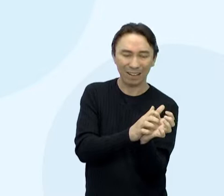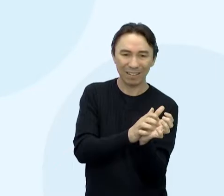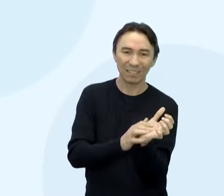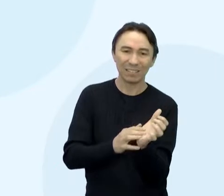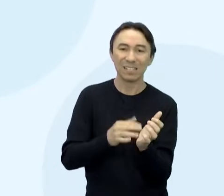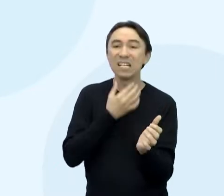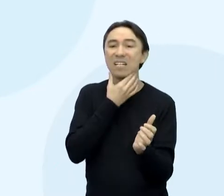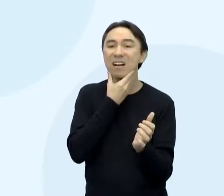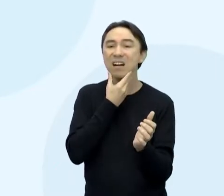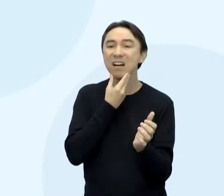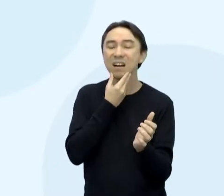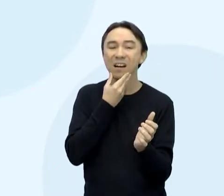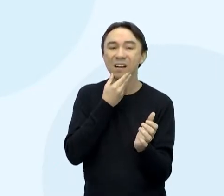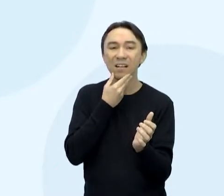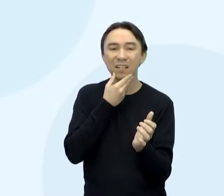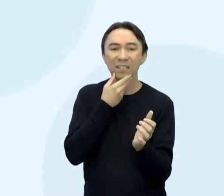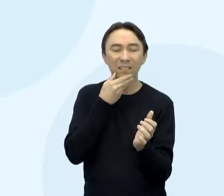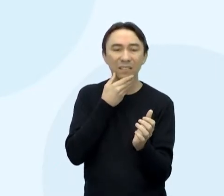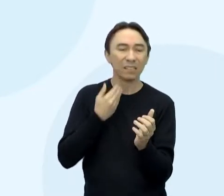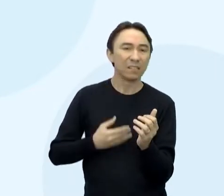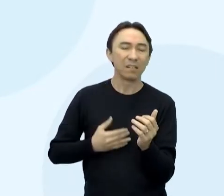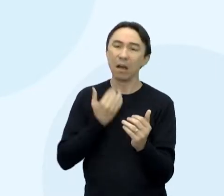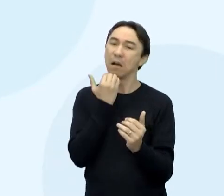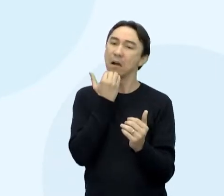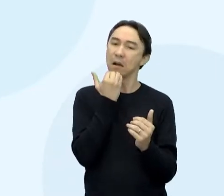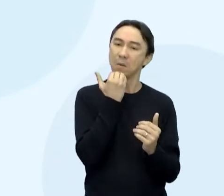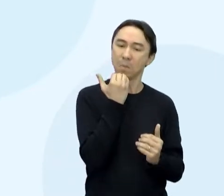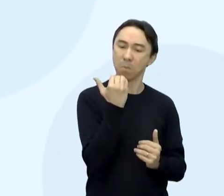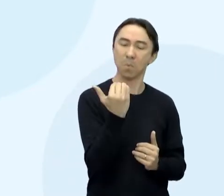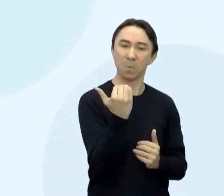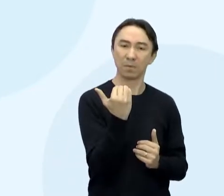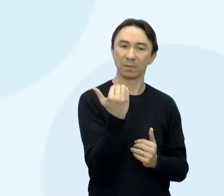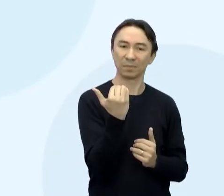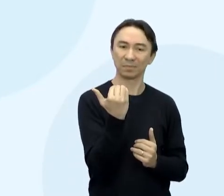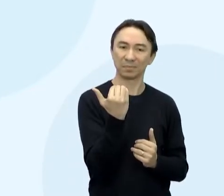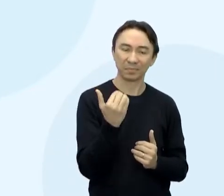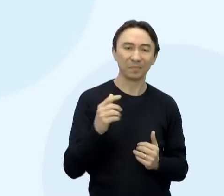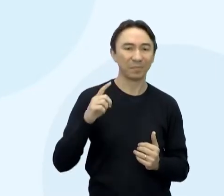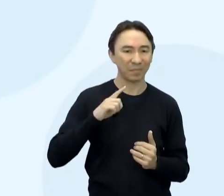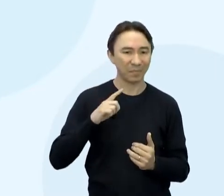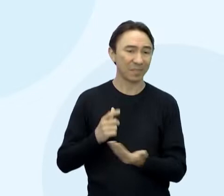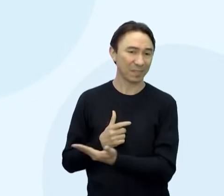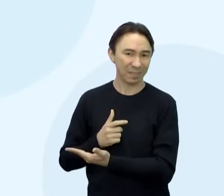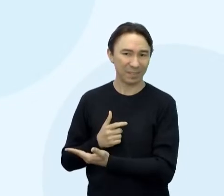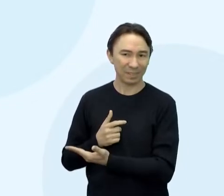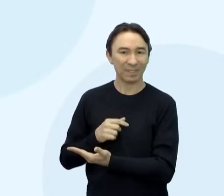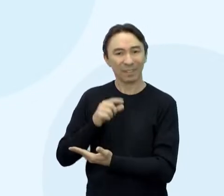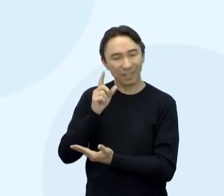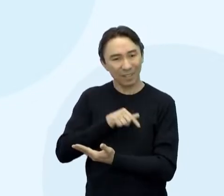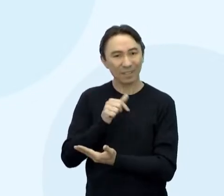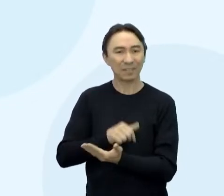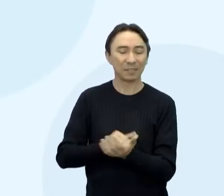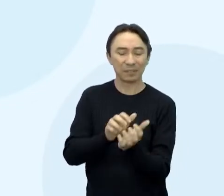né? Então, o queixo ele é mais pronunciado, né? Quando a gente fala mandíbula inferior, então aqui a